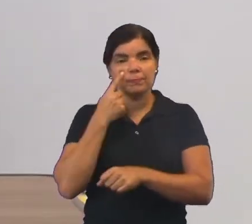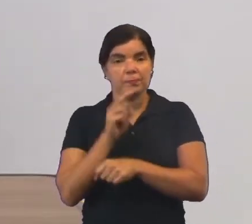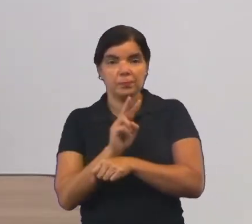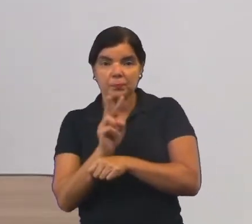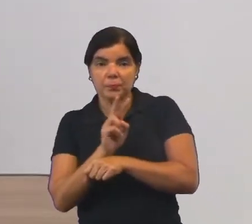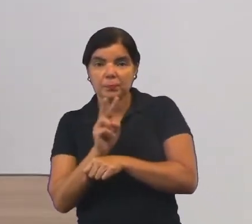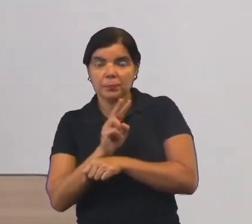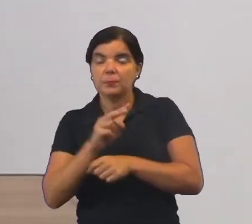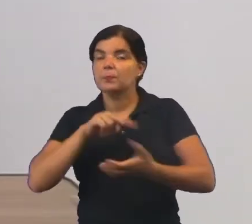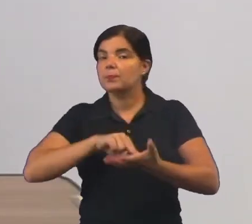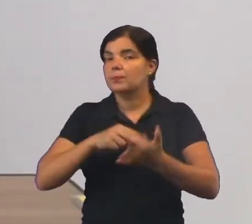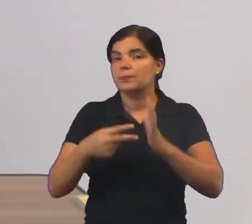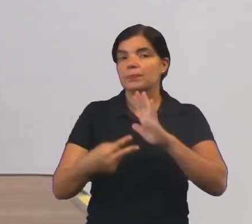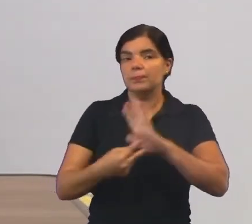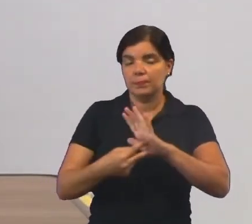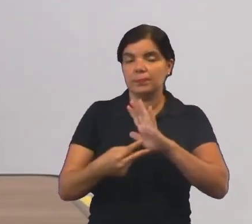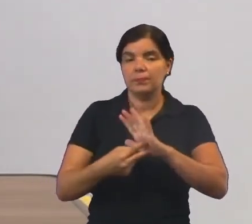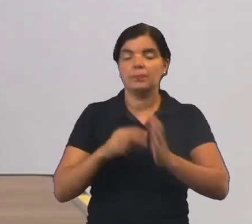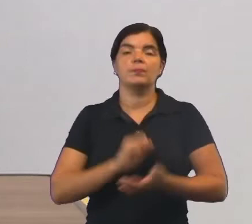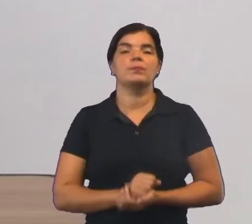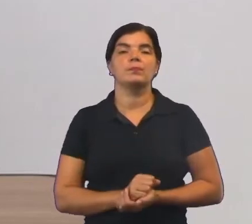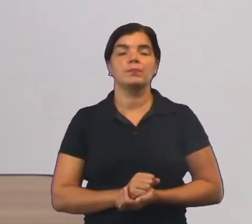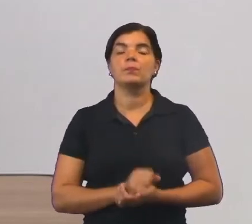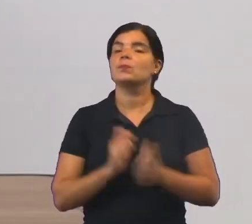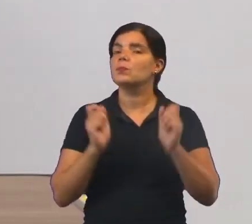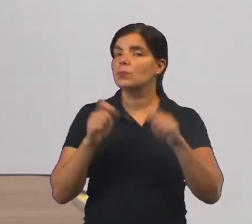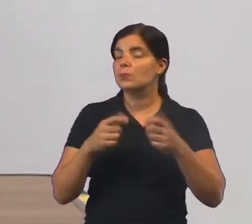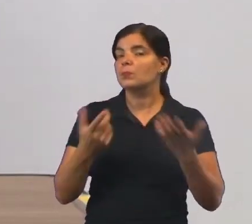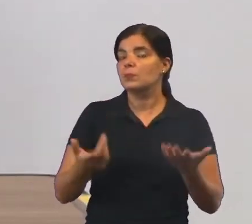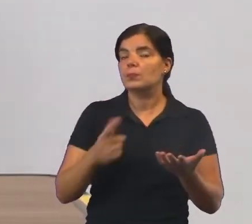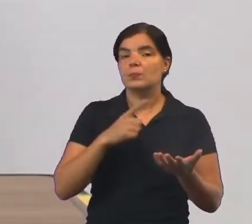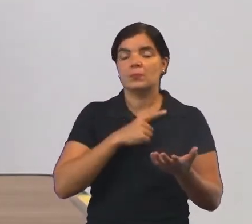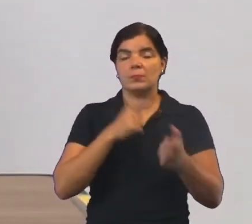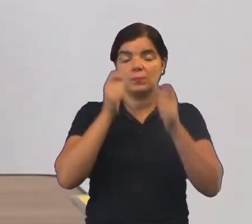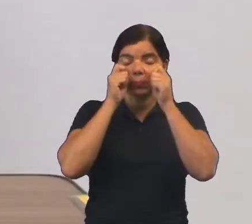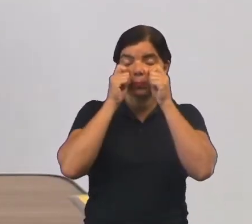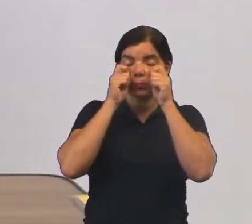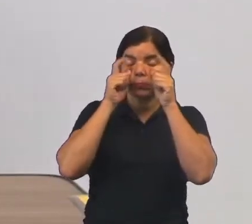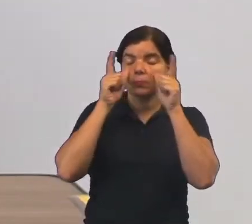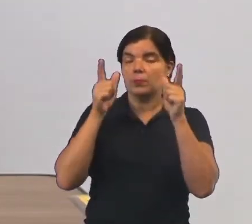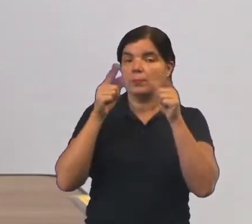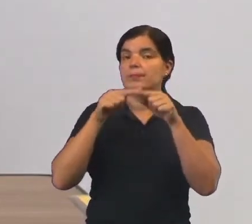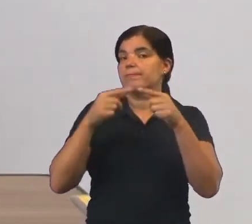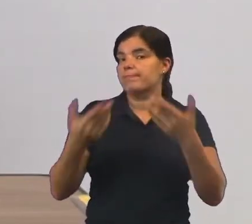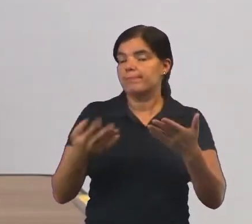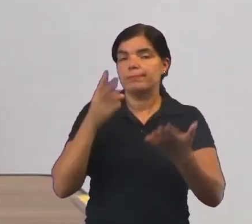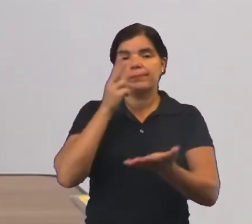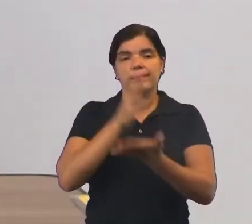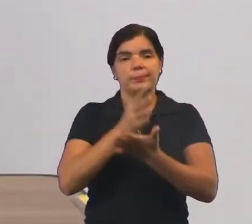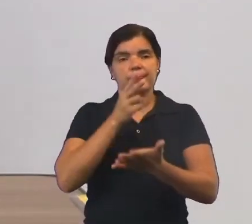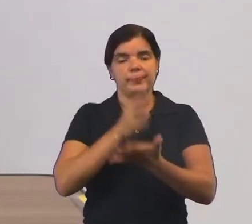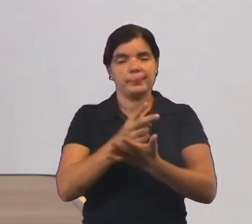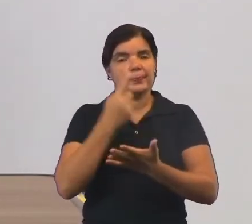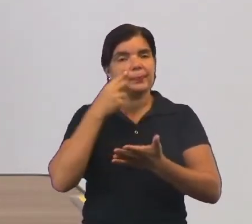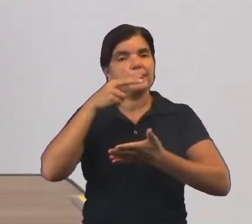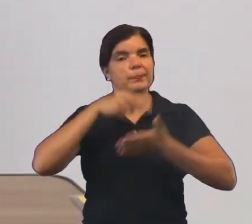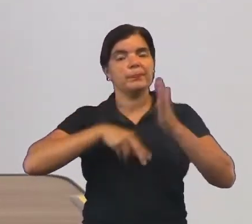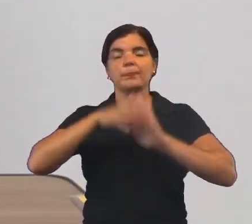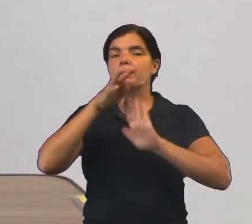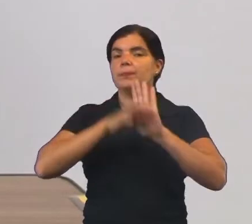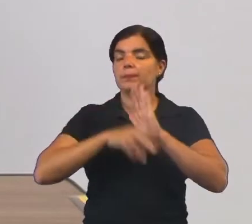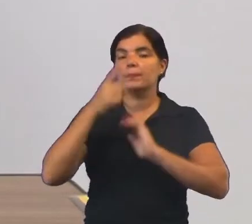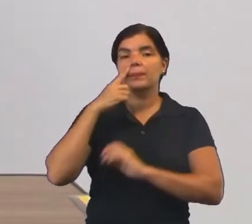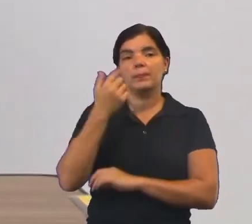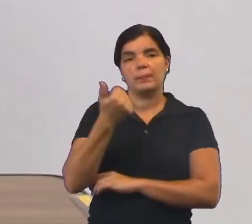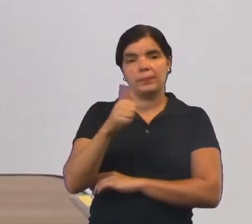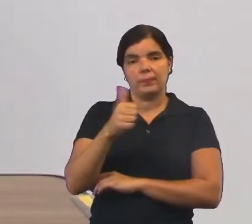de tocaia não significa que eles teriam que ficar acordados. Então, toda vez que a gente for ler um texto, a gente tem